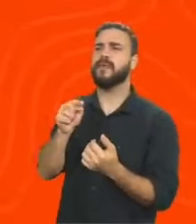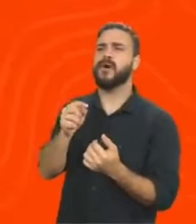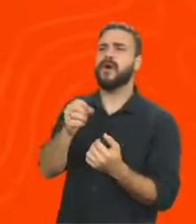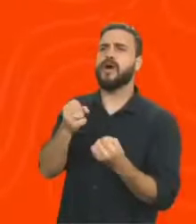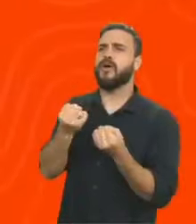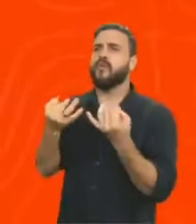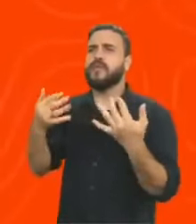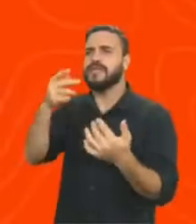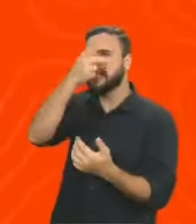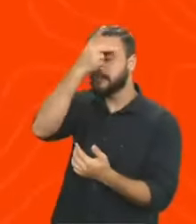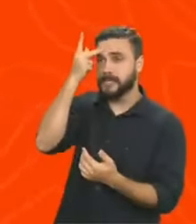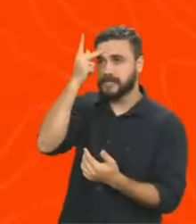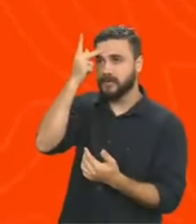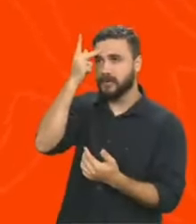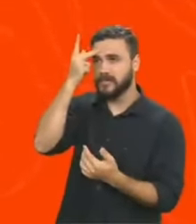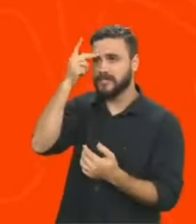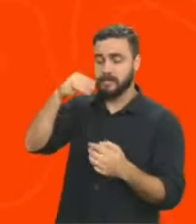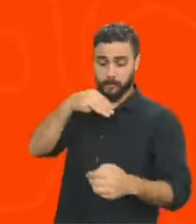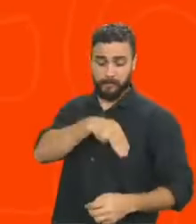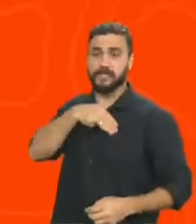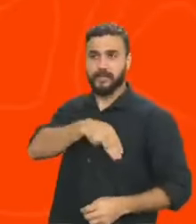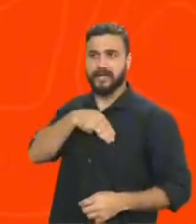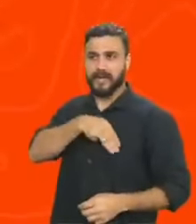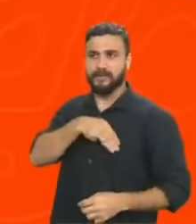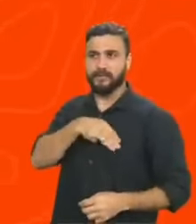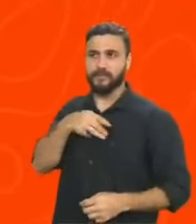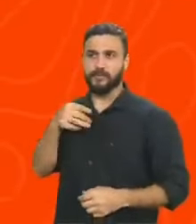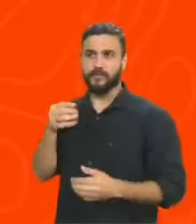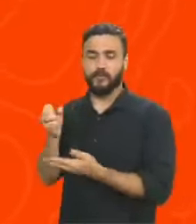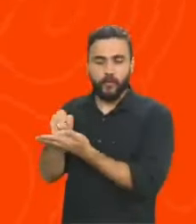quantos mil missionários foram com vocês?